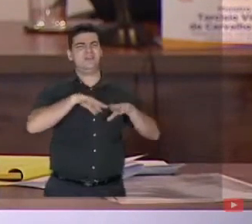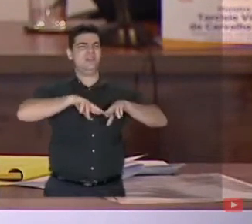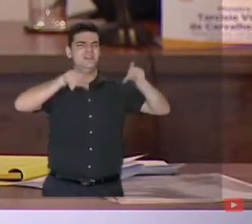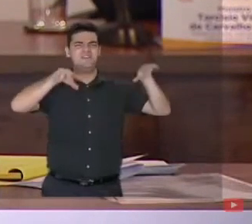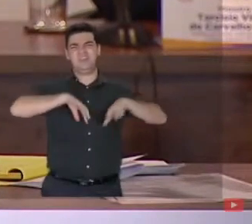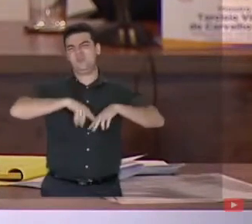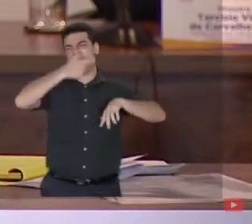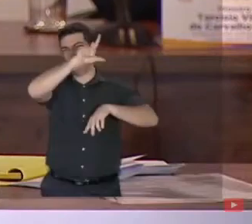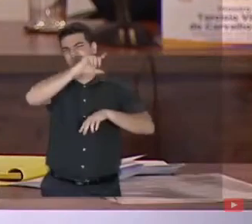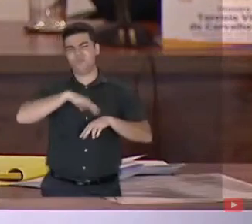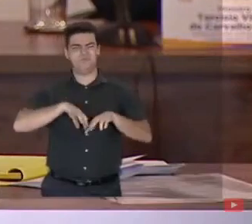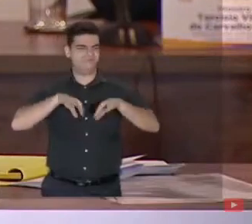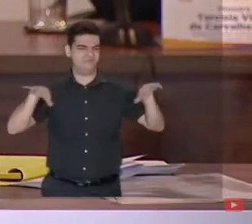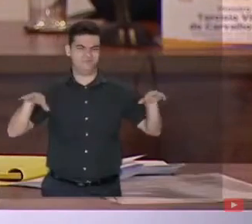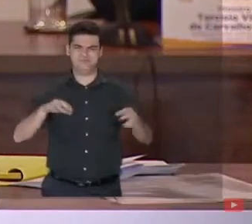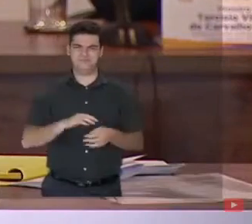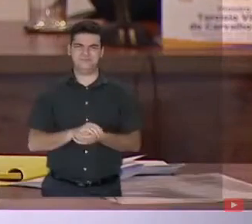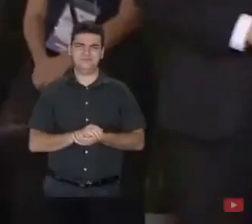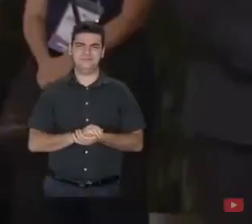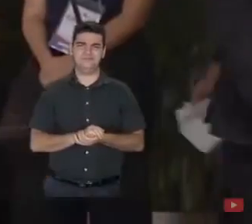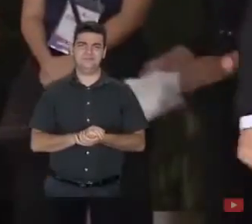eleitoral.